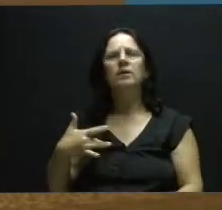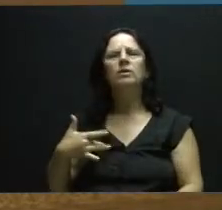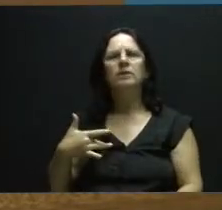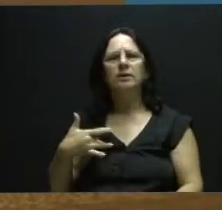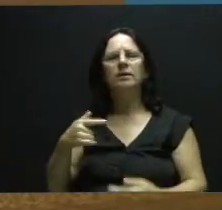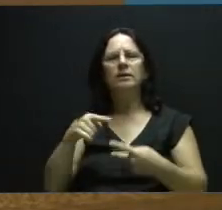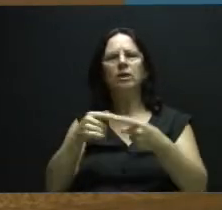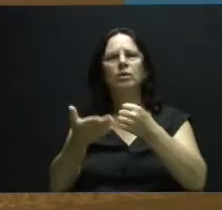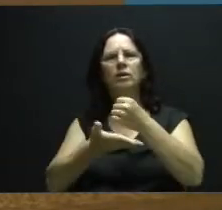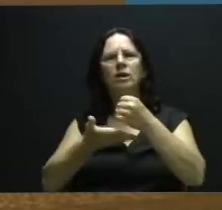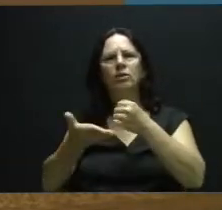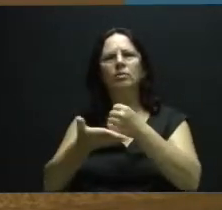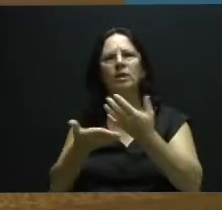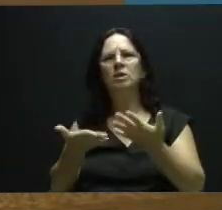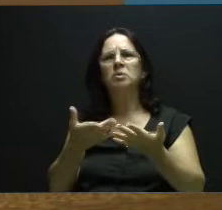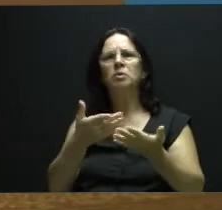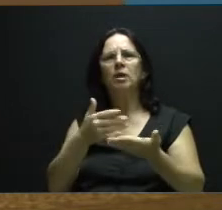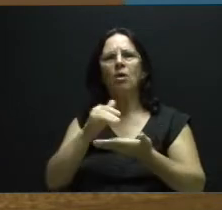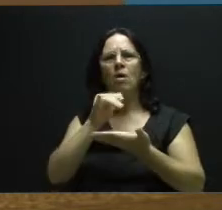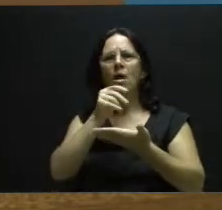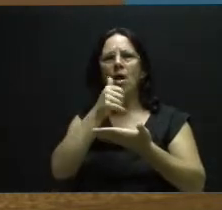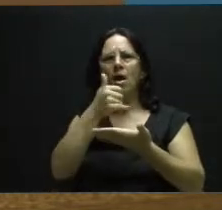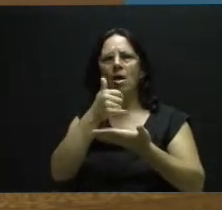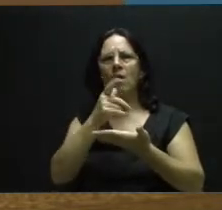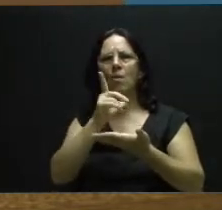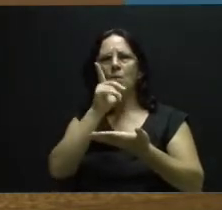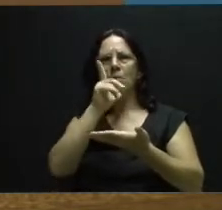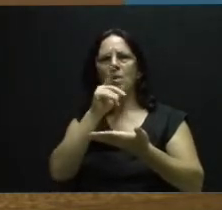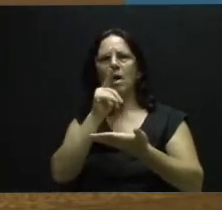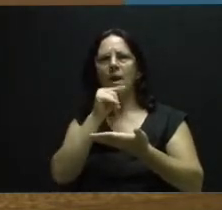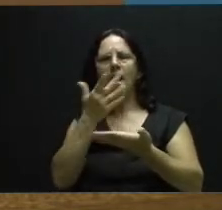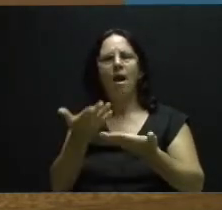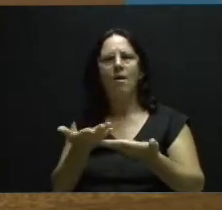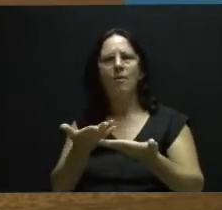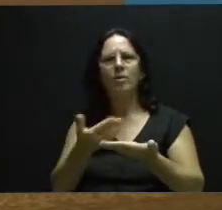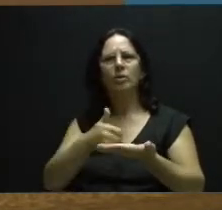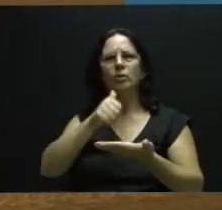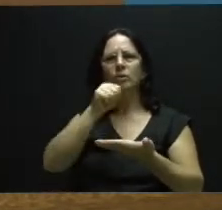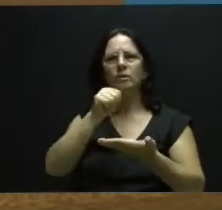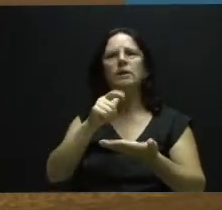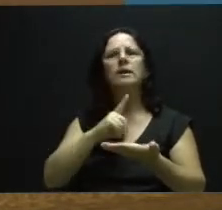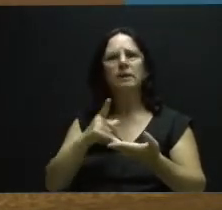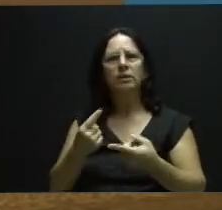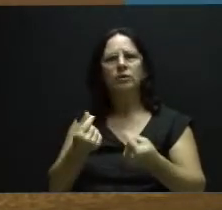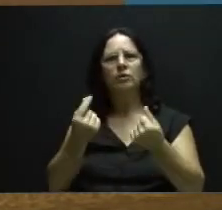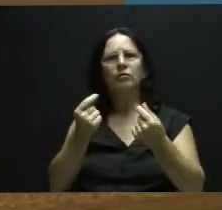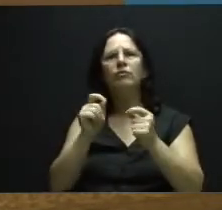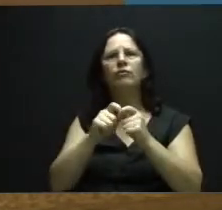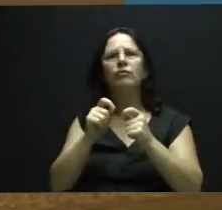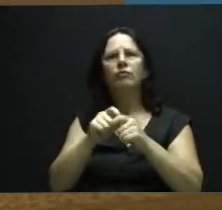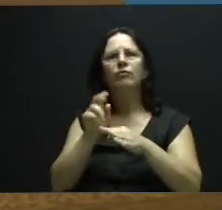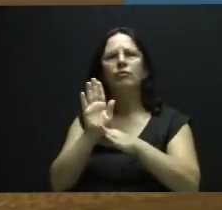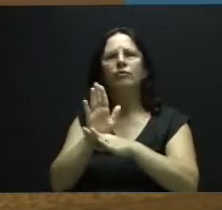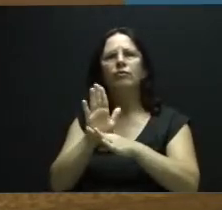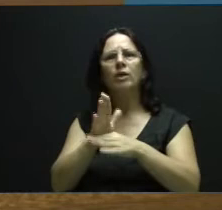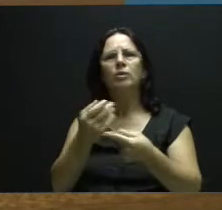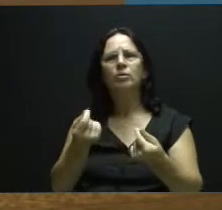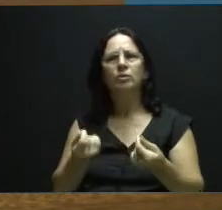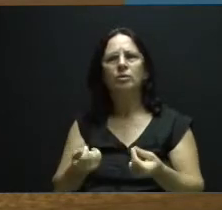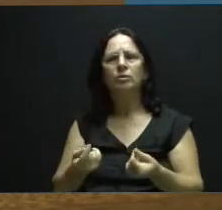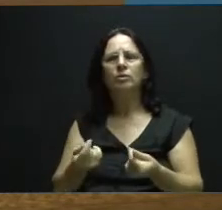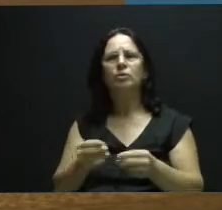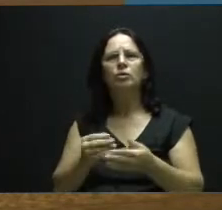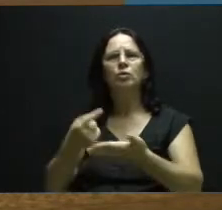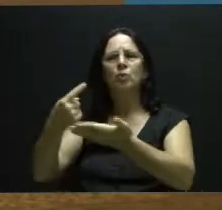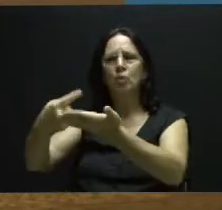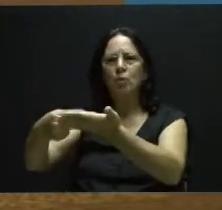unidade básica que não tem um bebedouro não é porque não tem recurso vereadora tem um recurso mas faltou habilidade falta desce o down devido